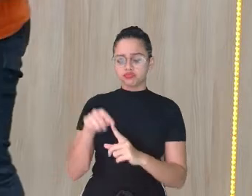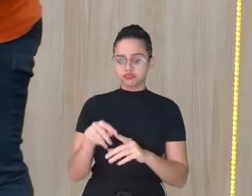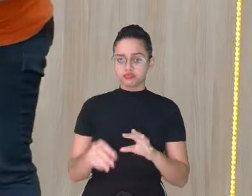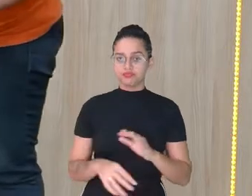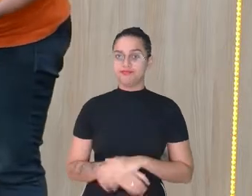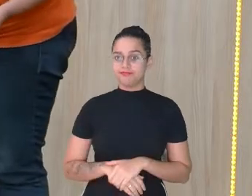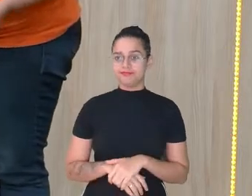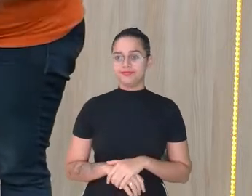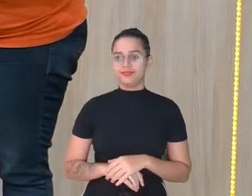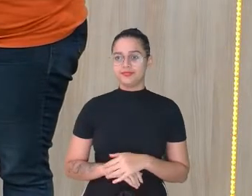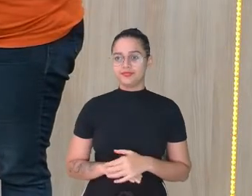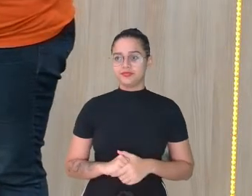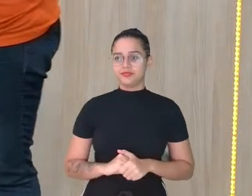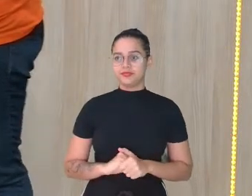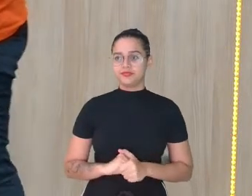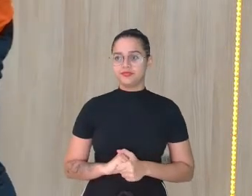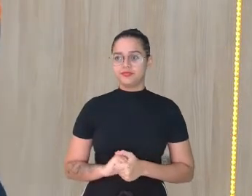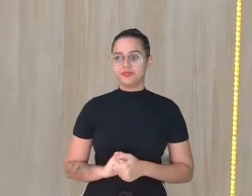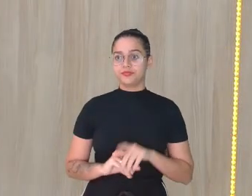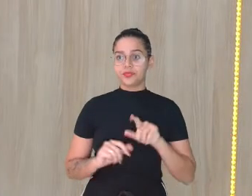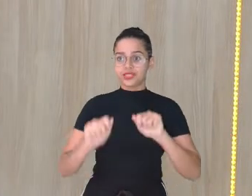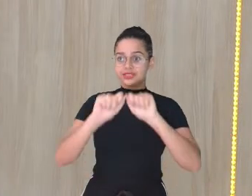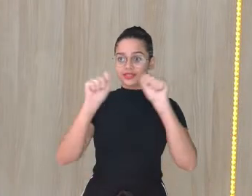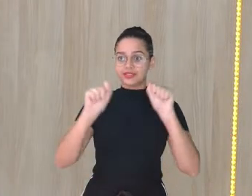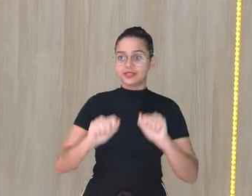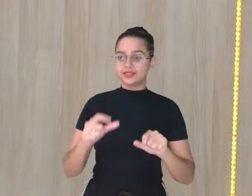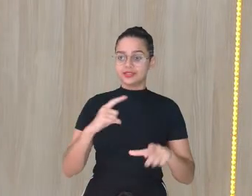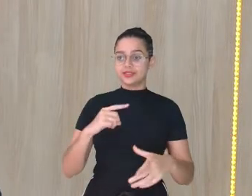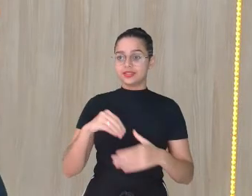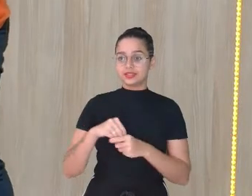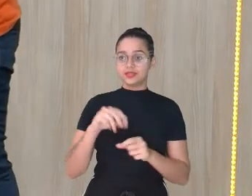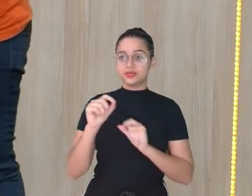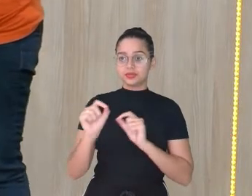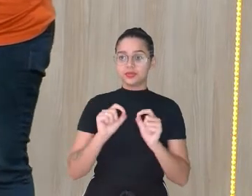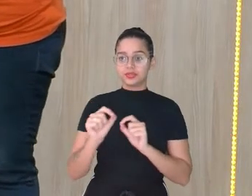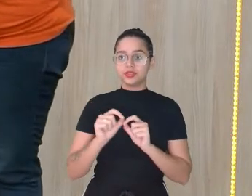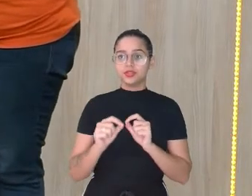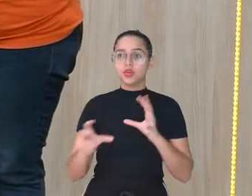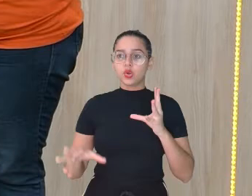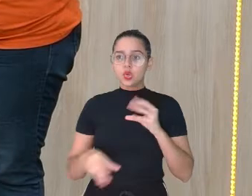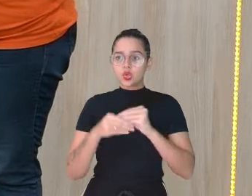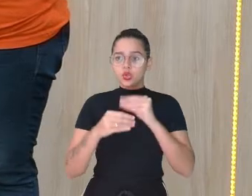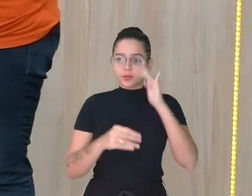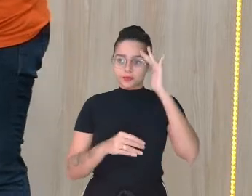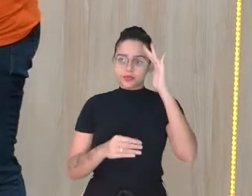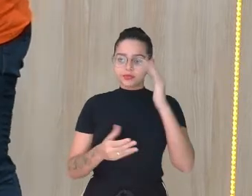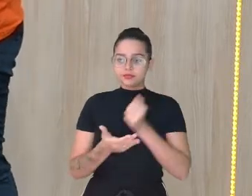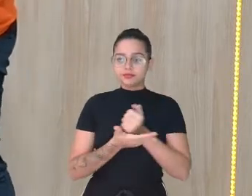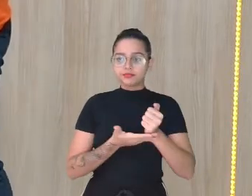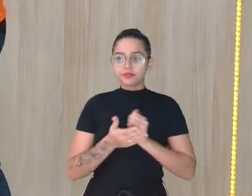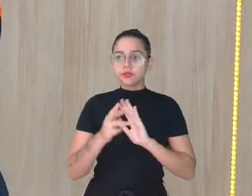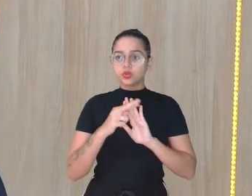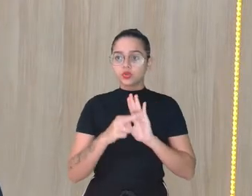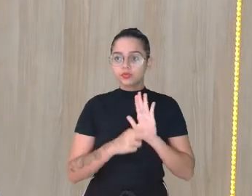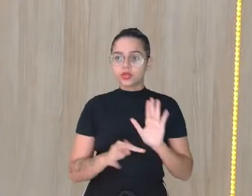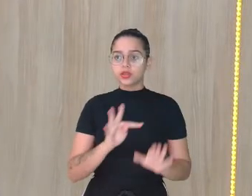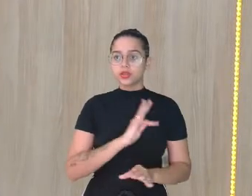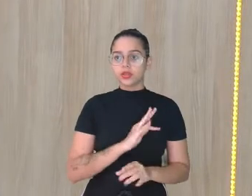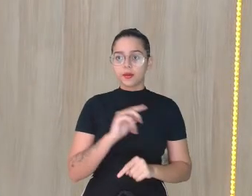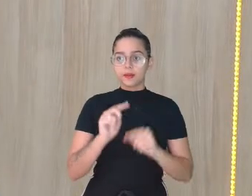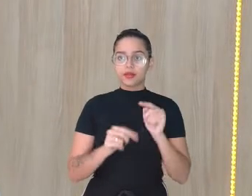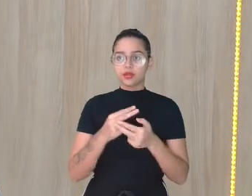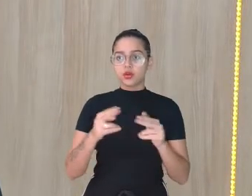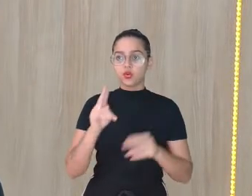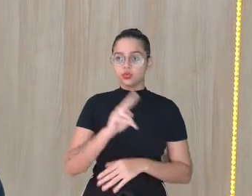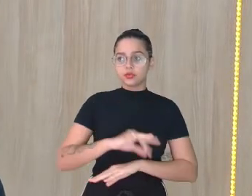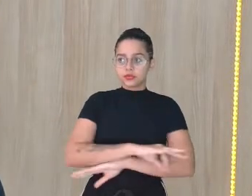né? Bom, essa arte ela é composta pelo conjunto dos princípios, normas, técnicas e materiais